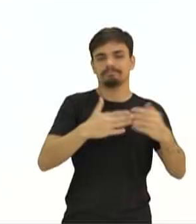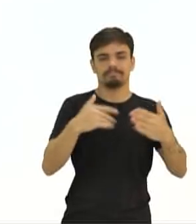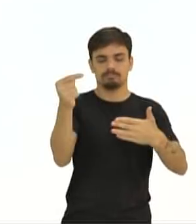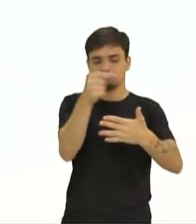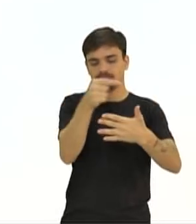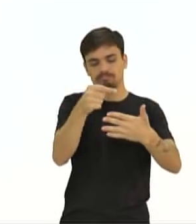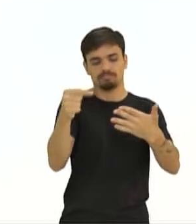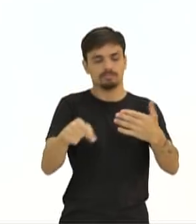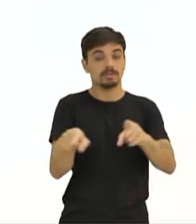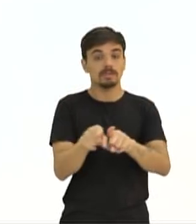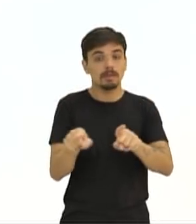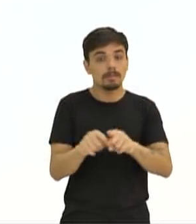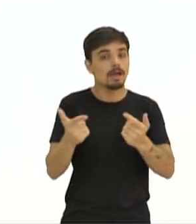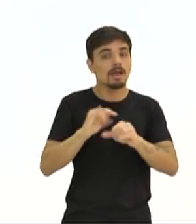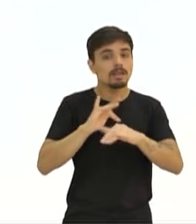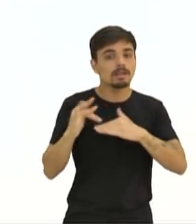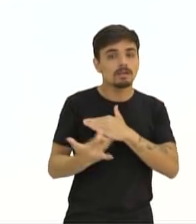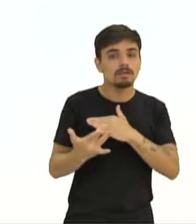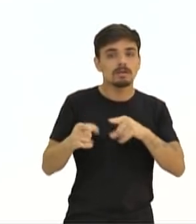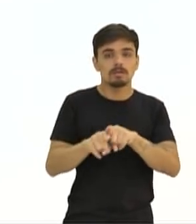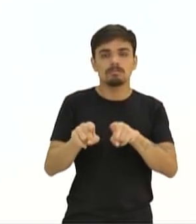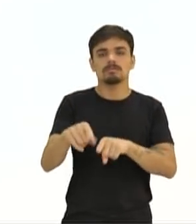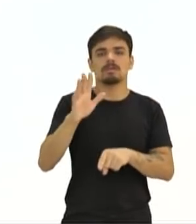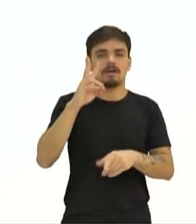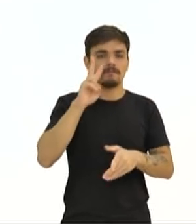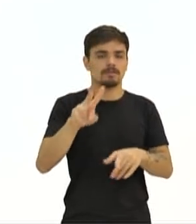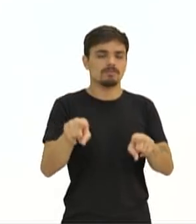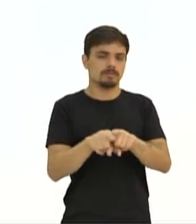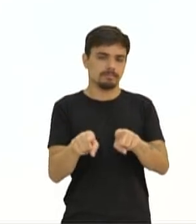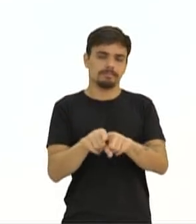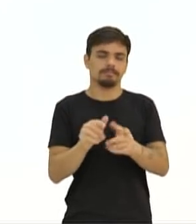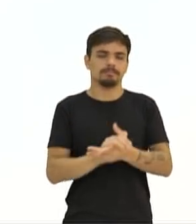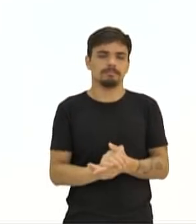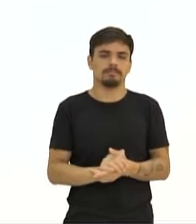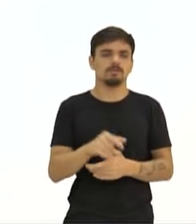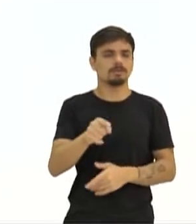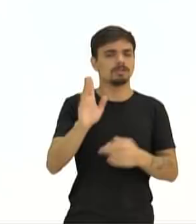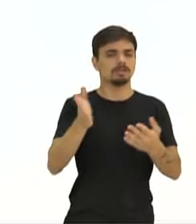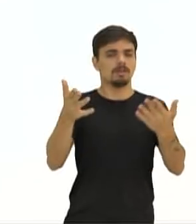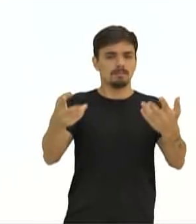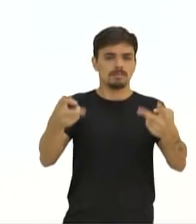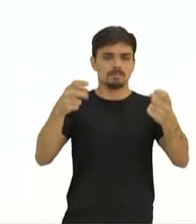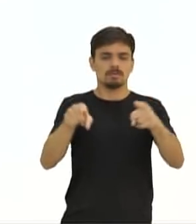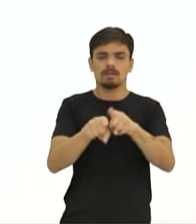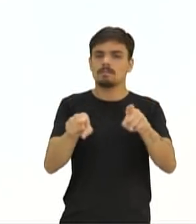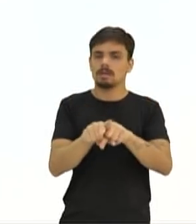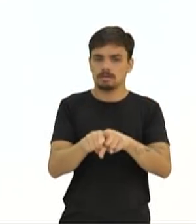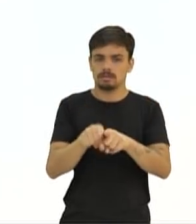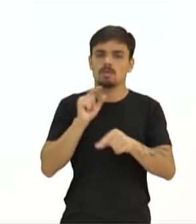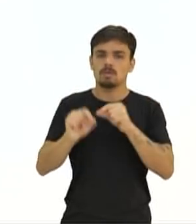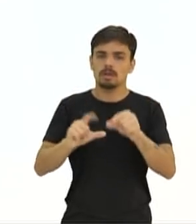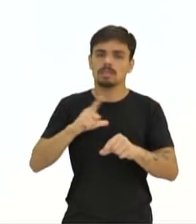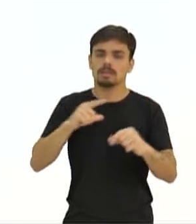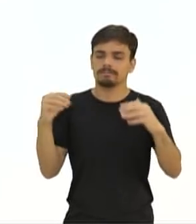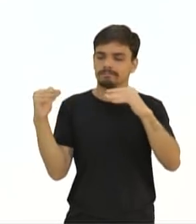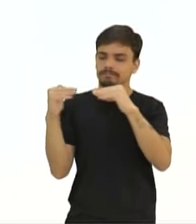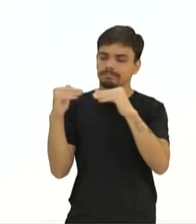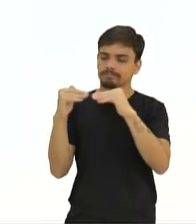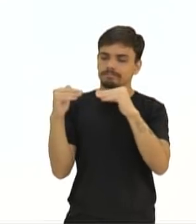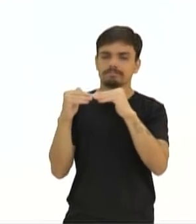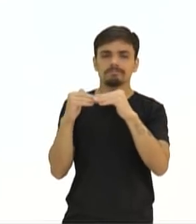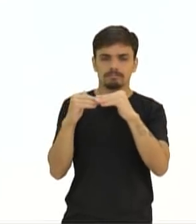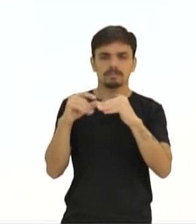ali nas redes sociais, você já viu um anúncio publicitário. Mas você já reparou o que eles têm em comum